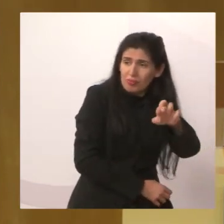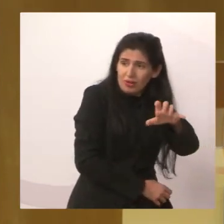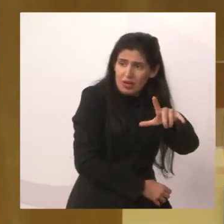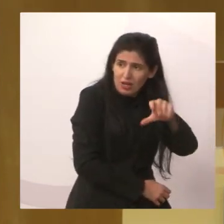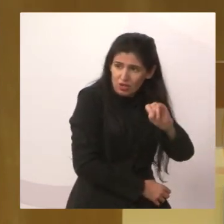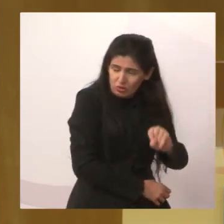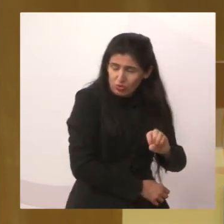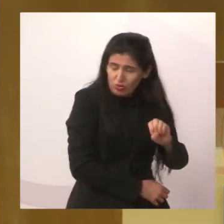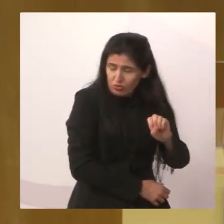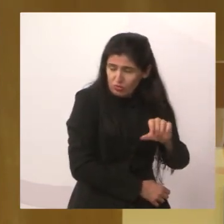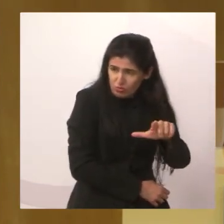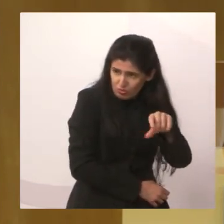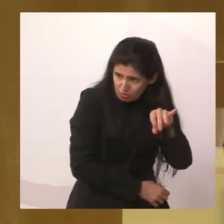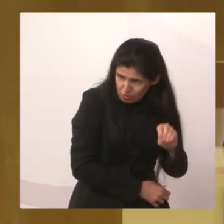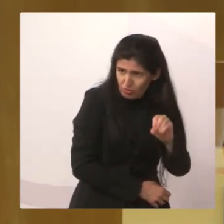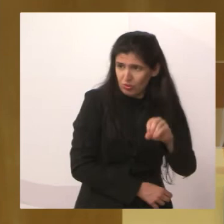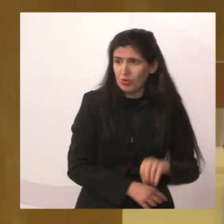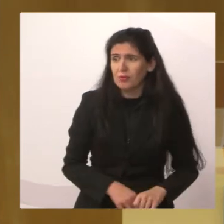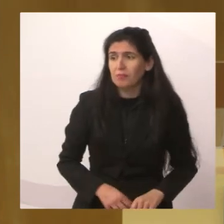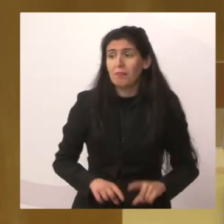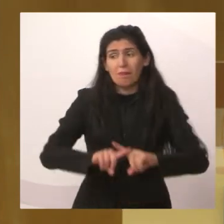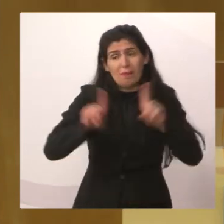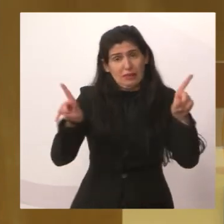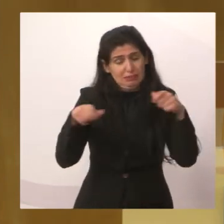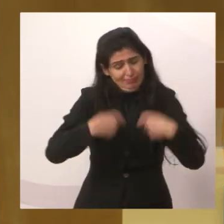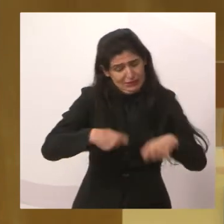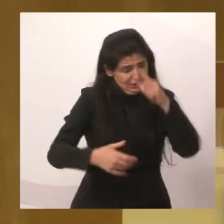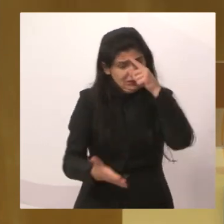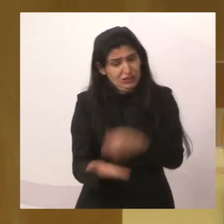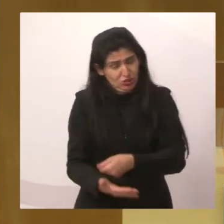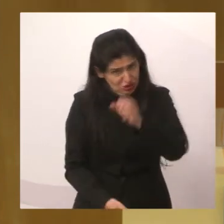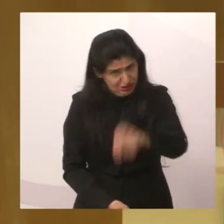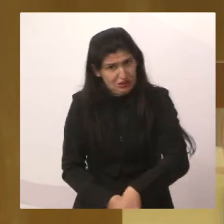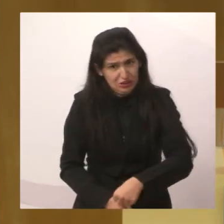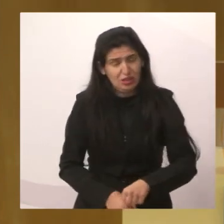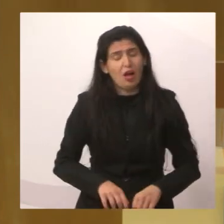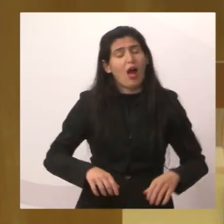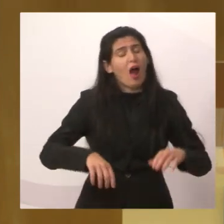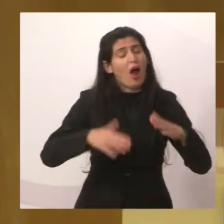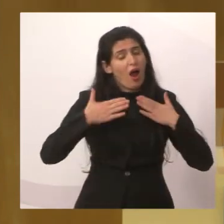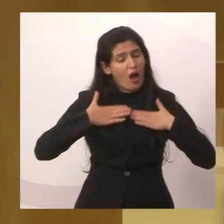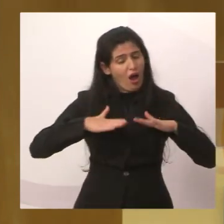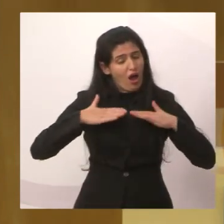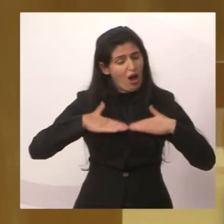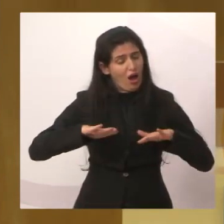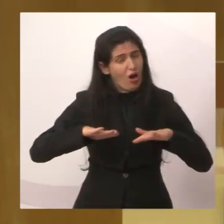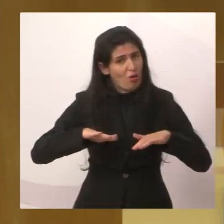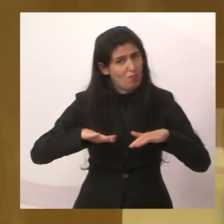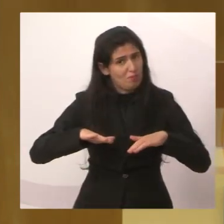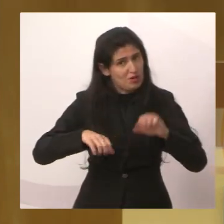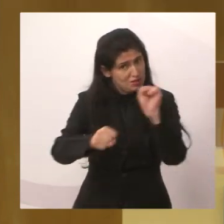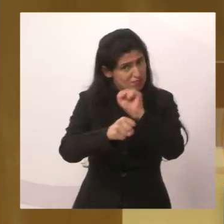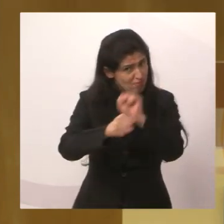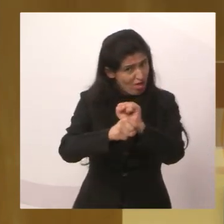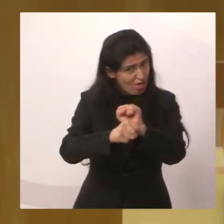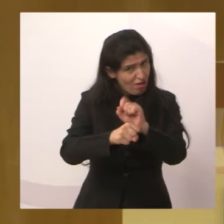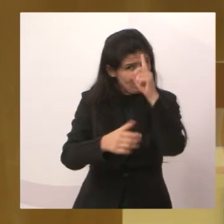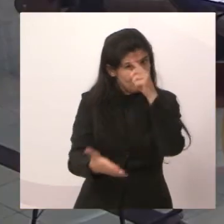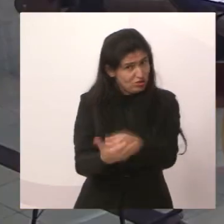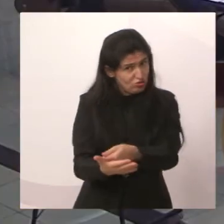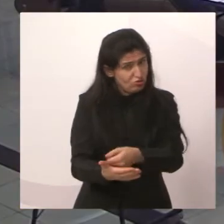que não é ruim a gente ver e analisar com carinho. Então, vou analisar com carinho e na hora vou decidir meu voto.